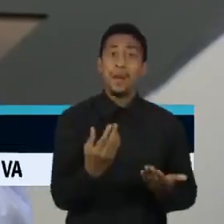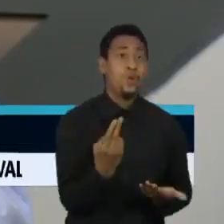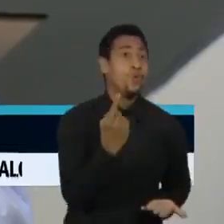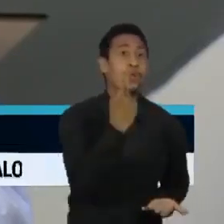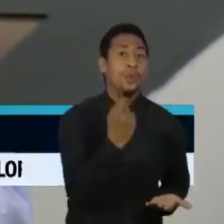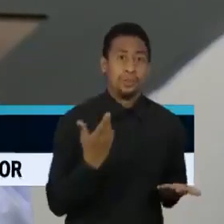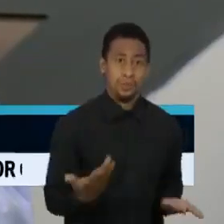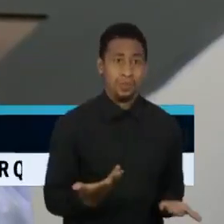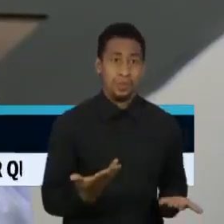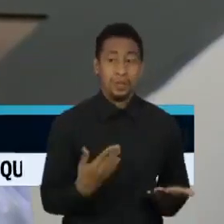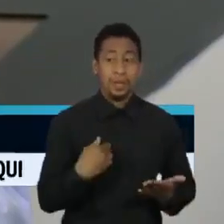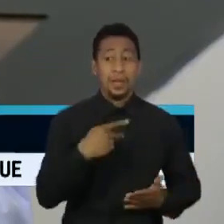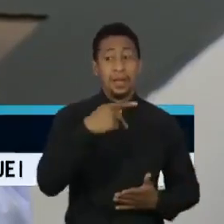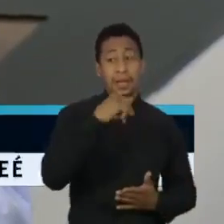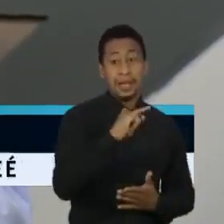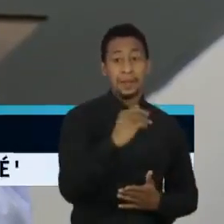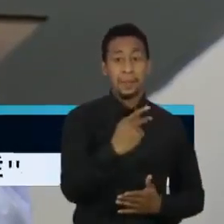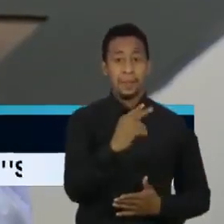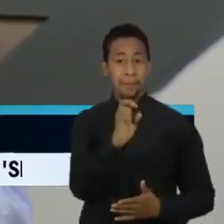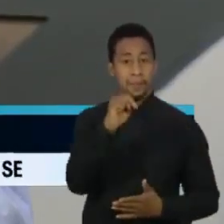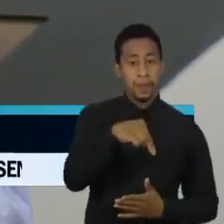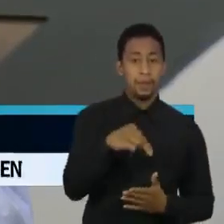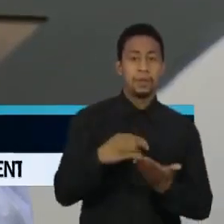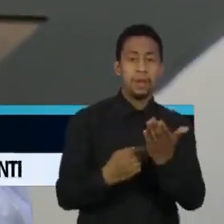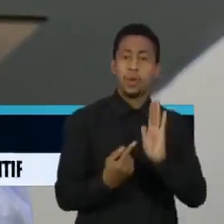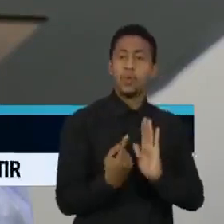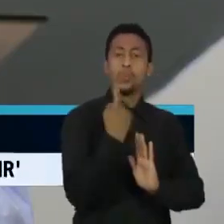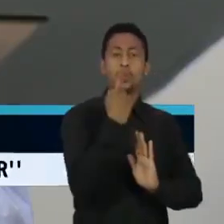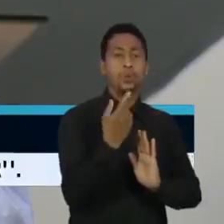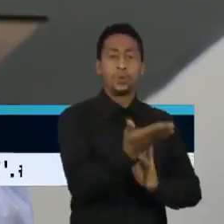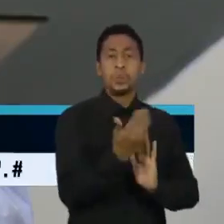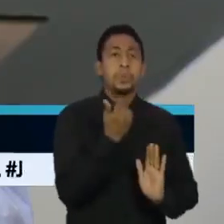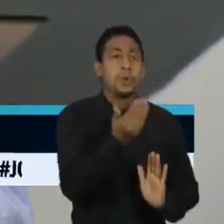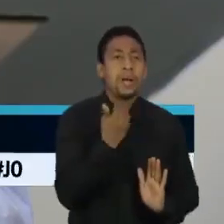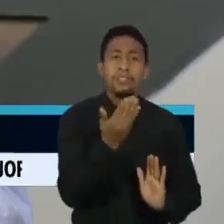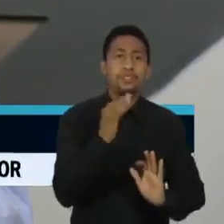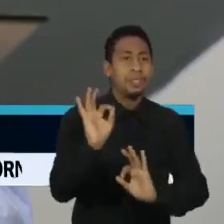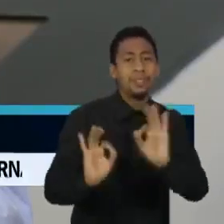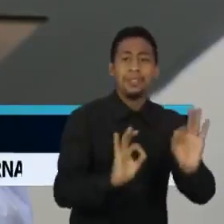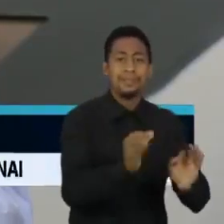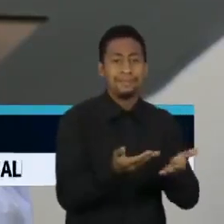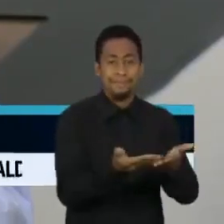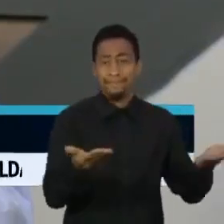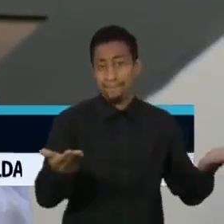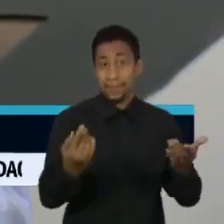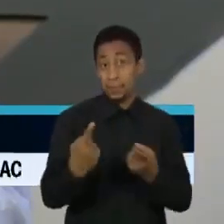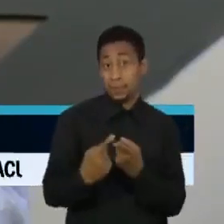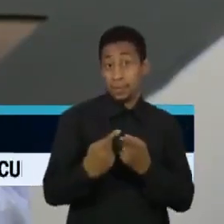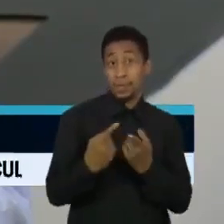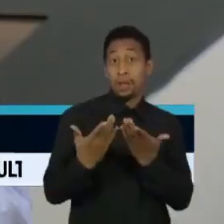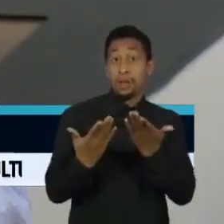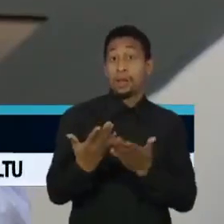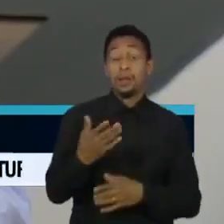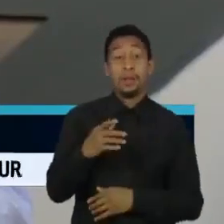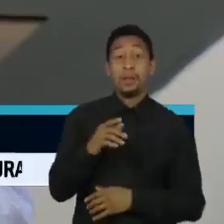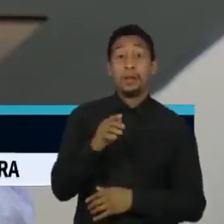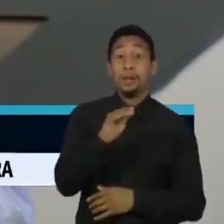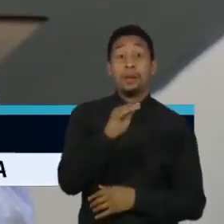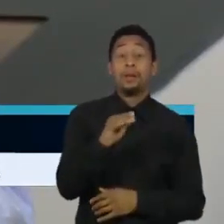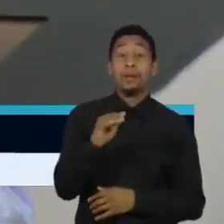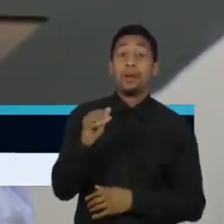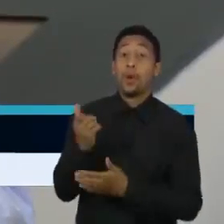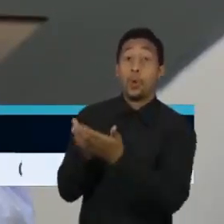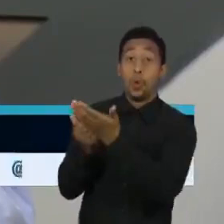querer importar, porque são isótopos de meia curta, de meia vida muito curta. Então não tem como vir do exterior porque